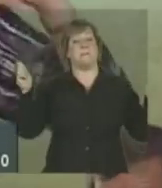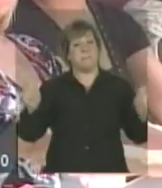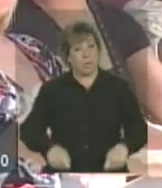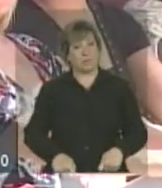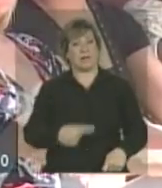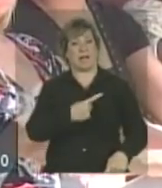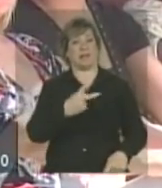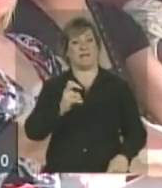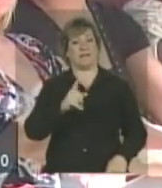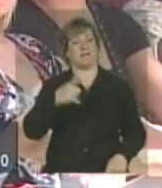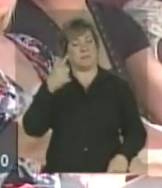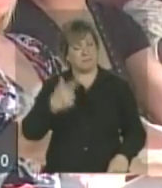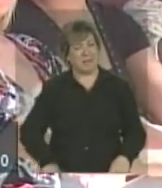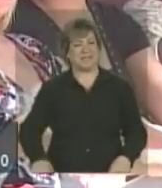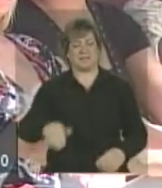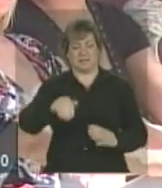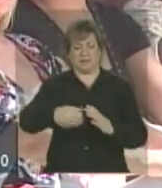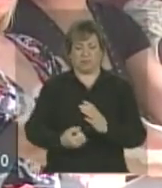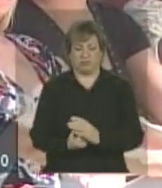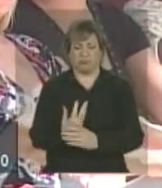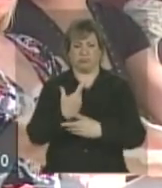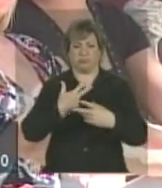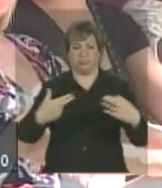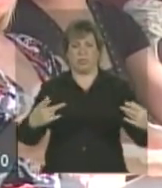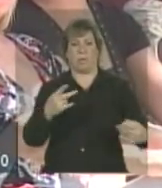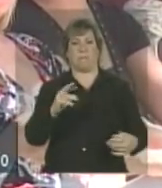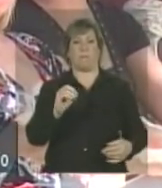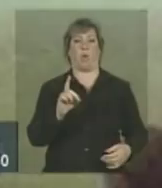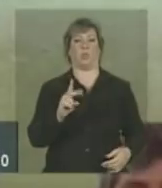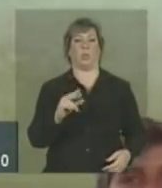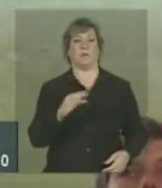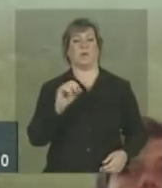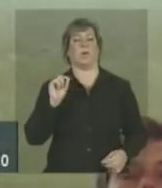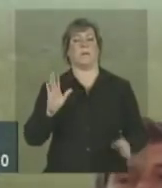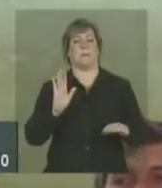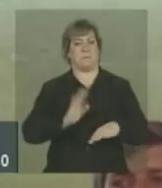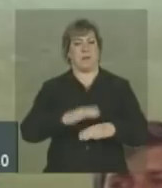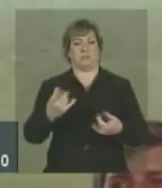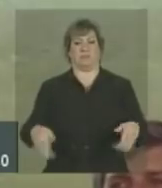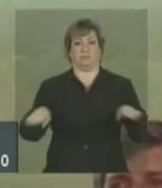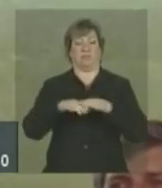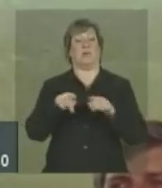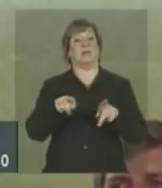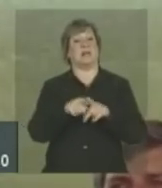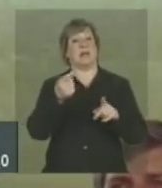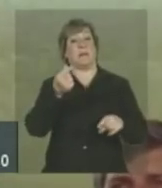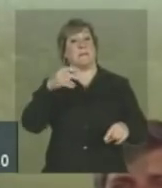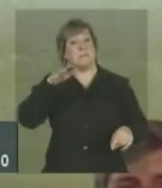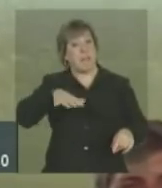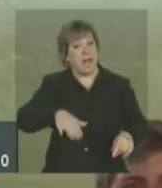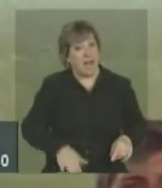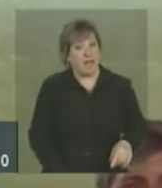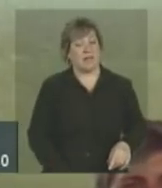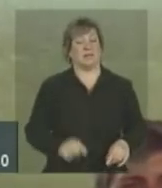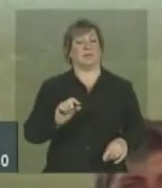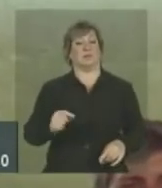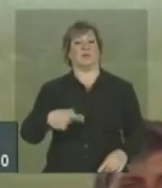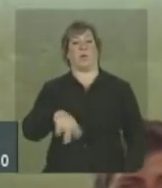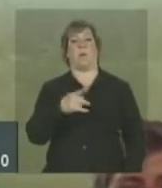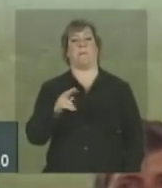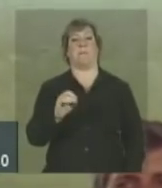mais ser mais produtivos e mais competitivos e barateando o custo da nossa